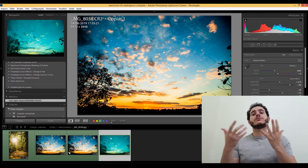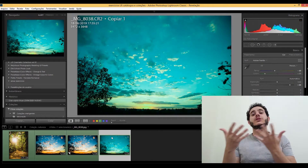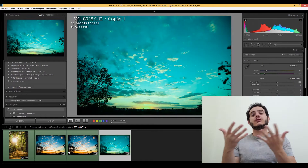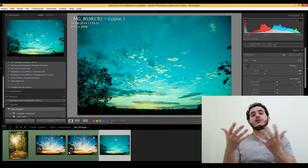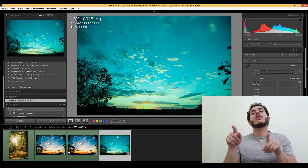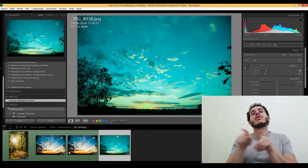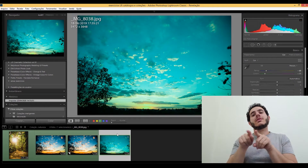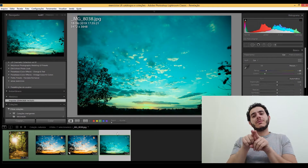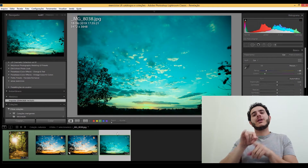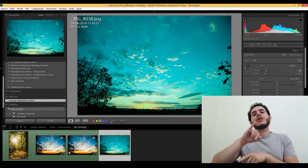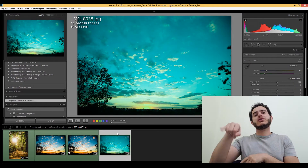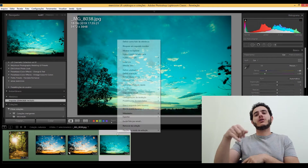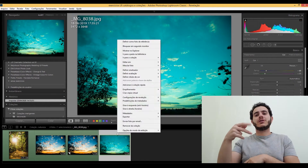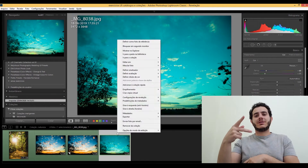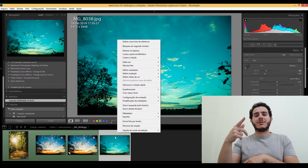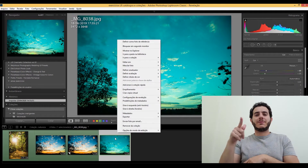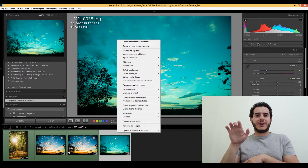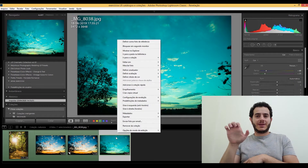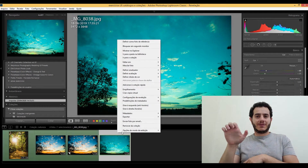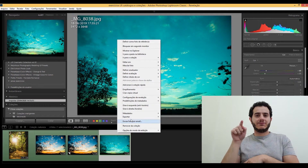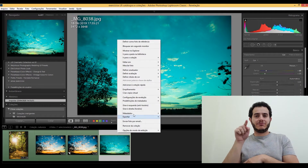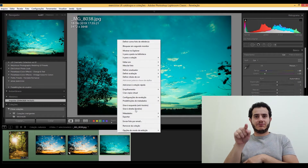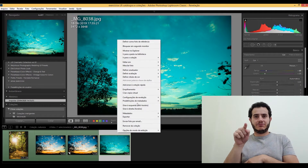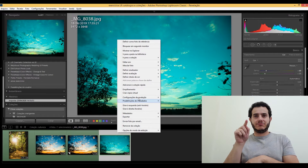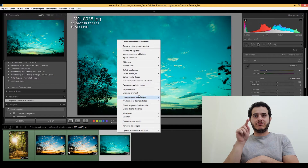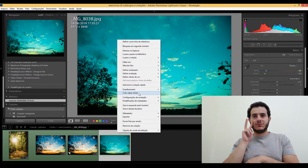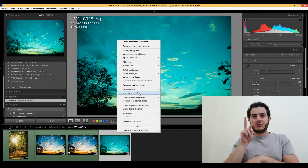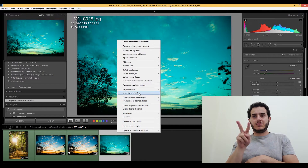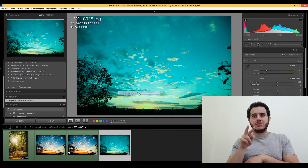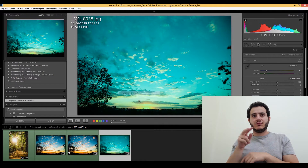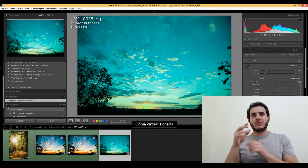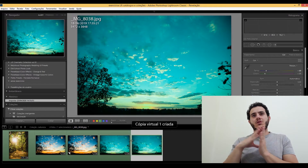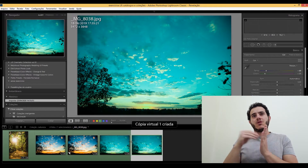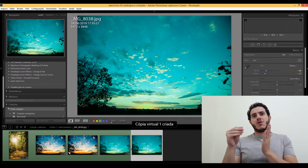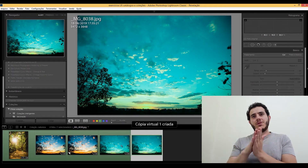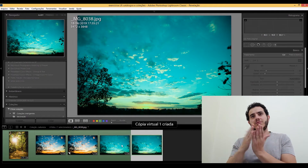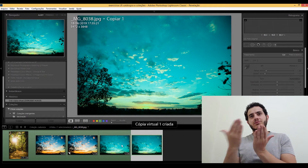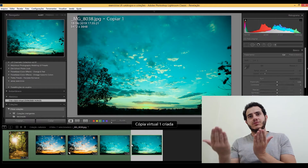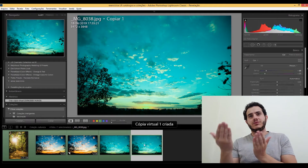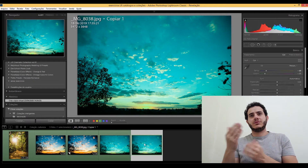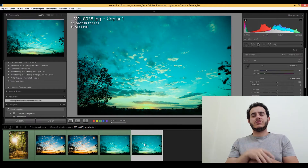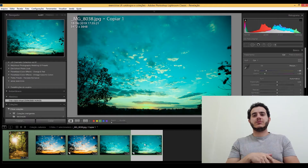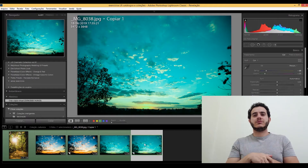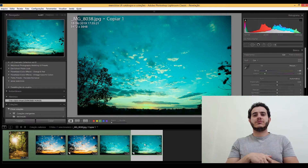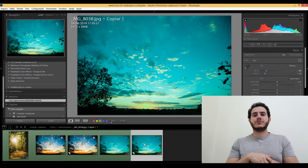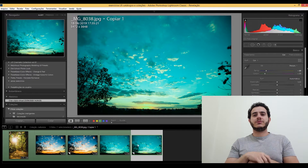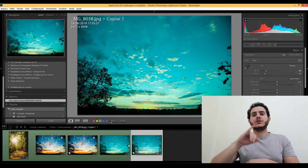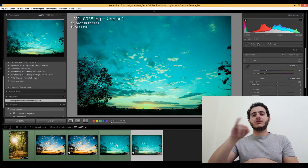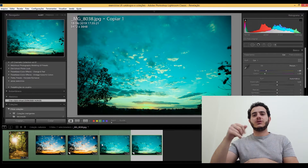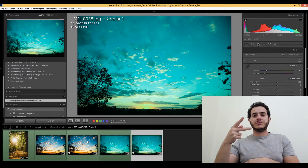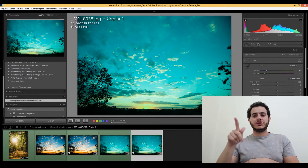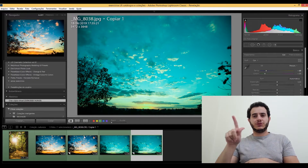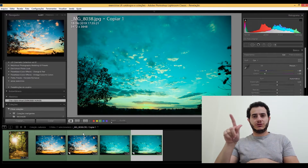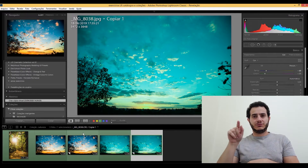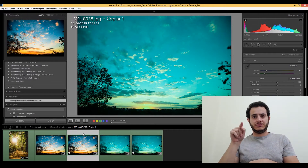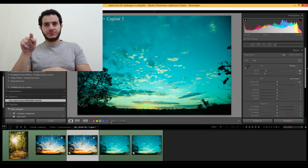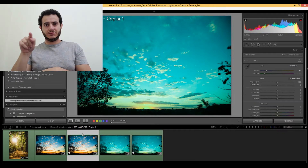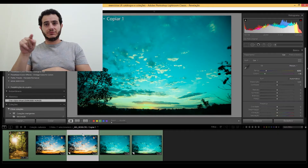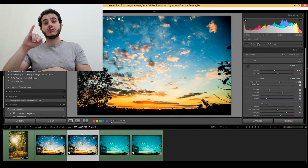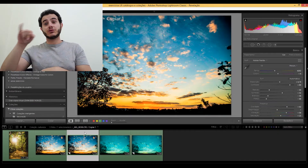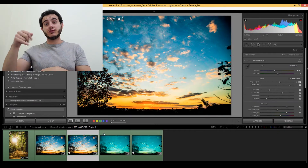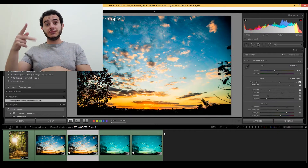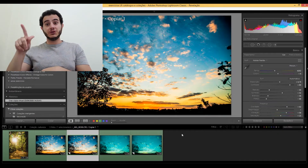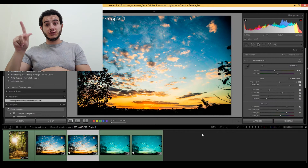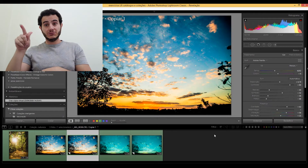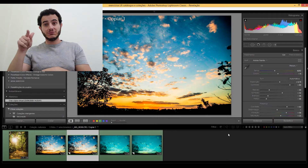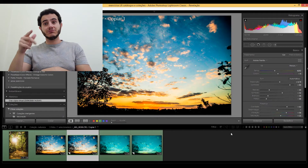fazer a mesma coisa com esse JPEG. Vou criar uma cópia virtual para a gente ter uma segunda cópia. Olha lá, criei uma segunda cópia virtual. E aí de